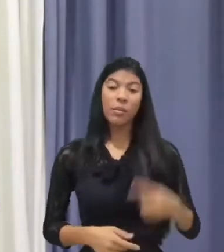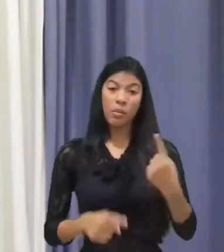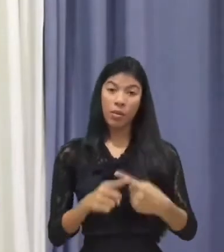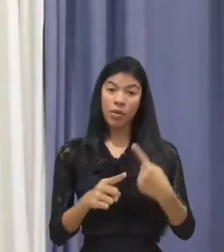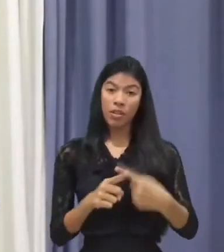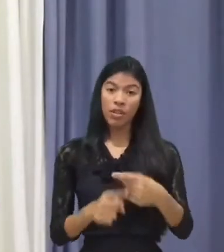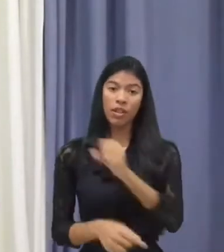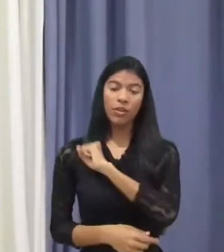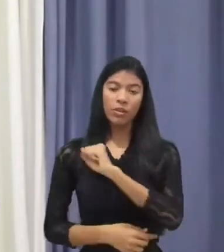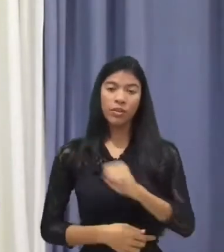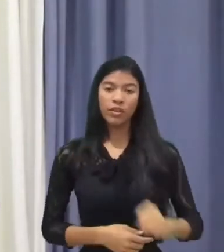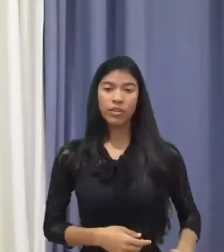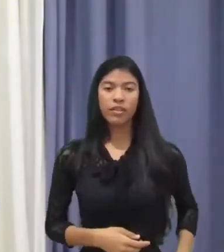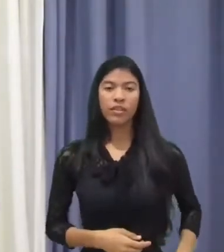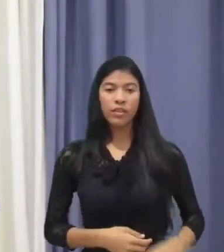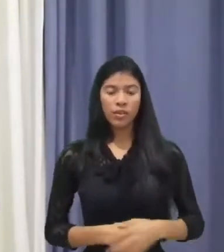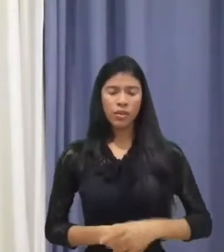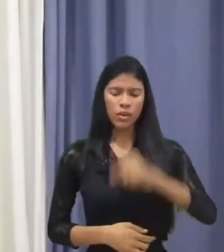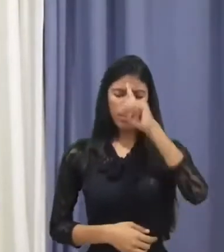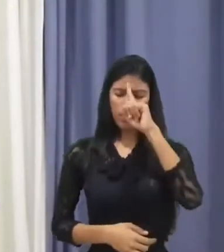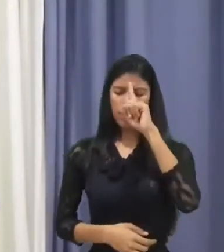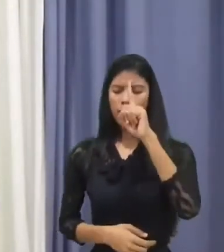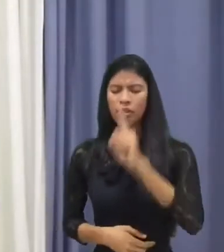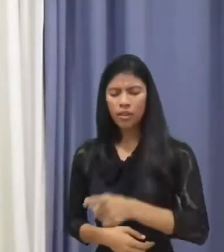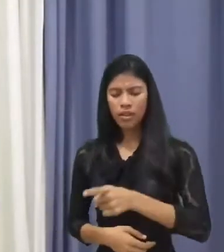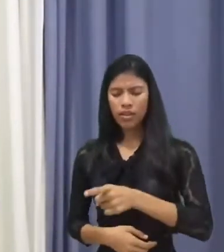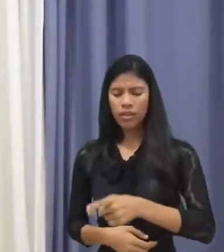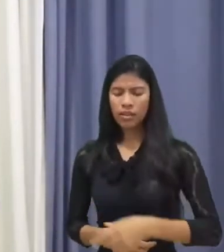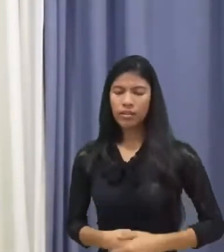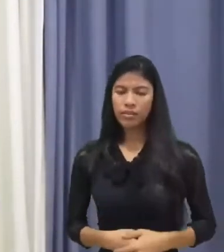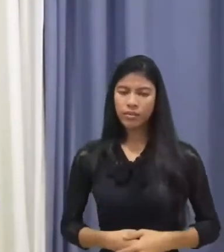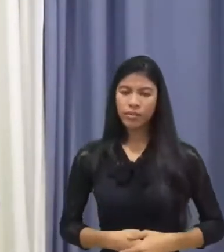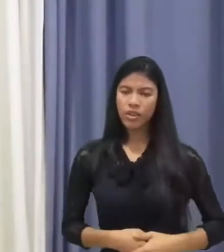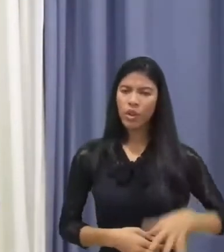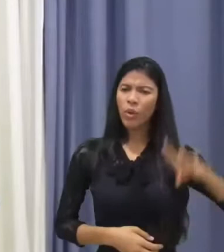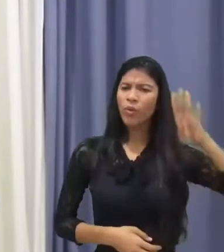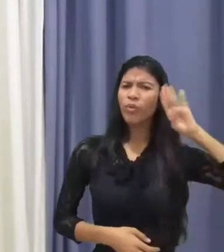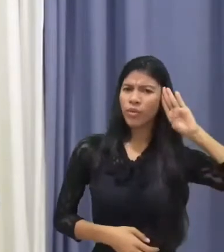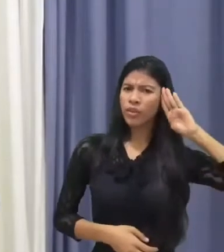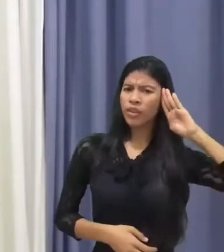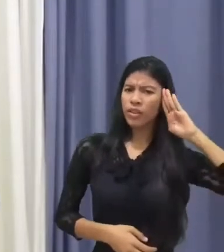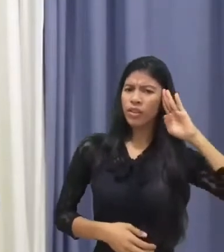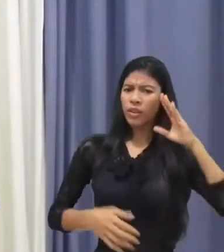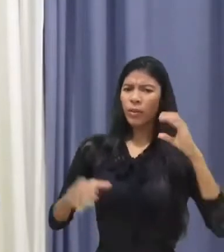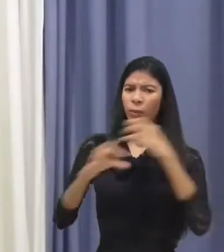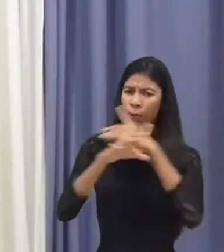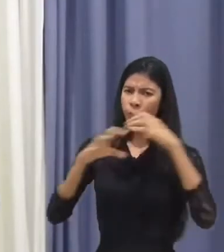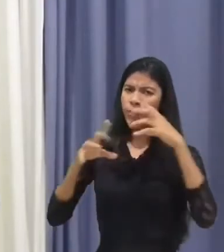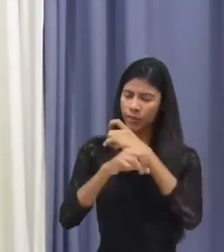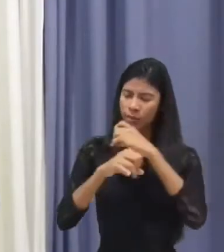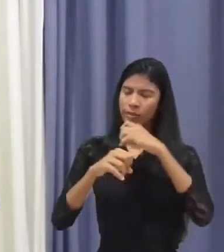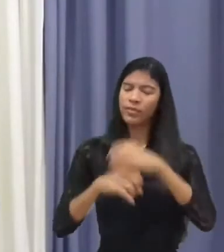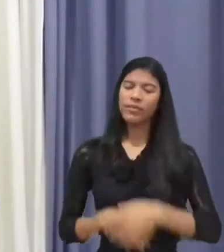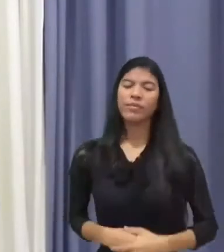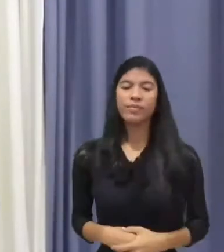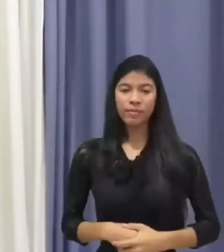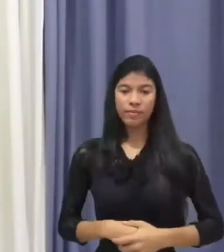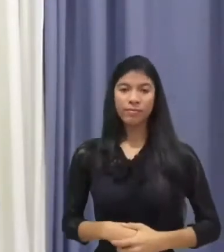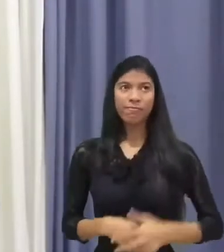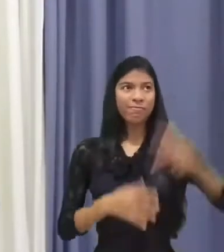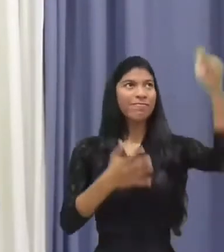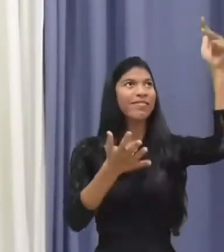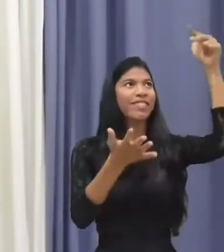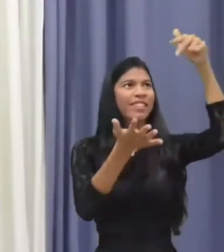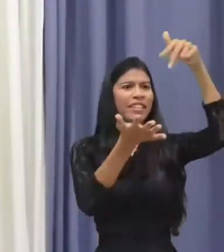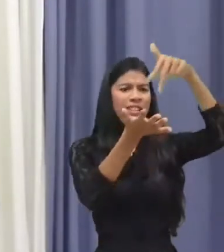mesmo, dada a sua palavra de ordem, ouvida a voz do arcanjo e ressoada a trombeta de Deus, descerá